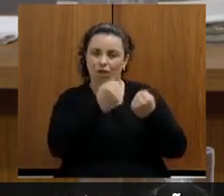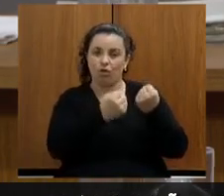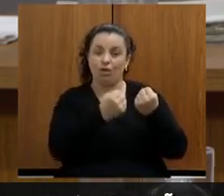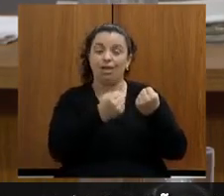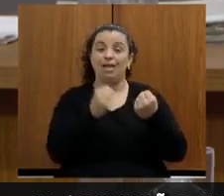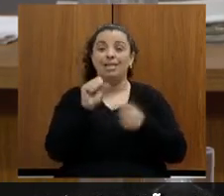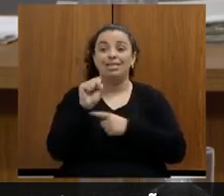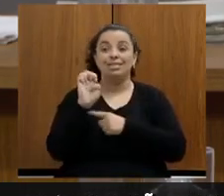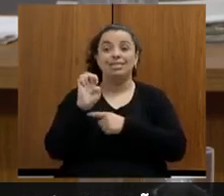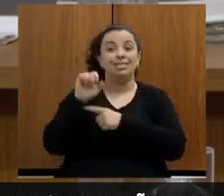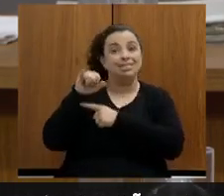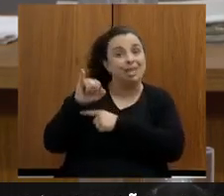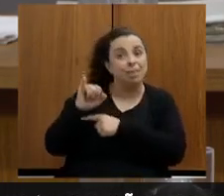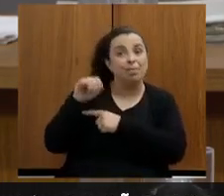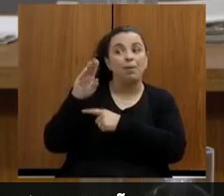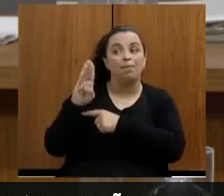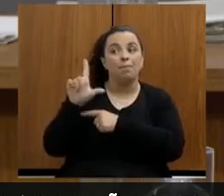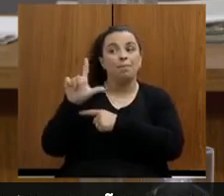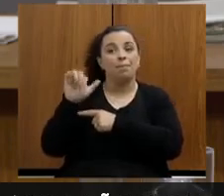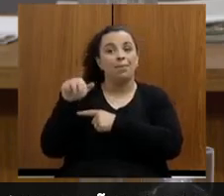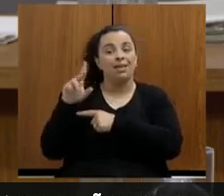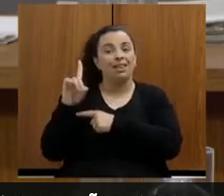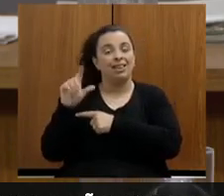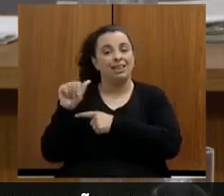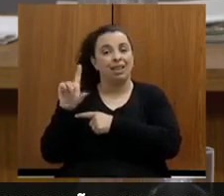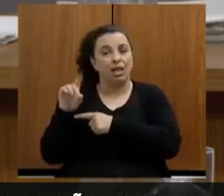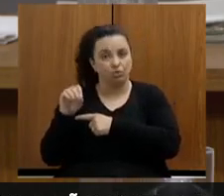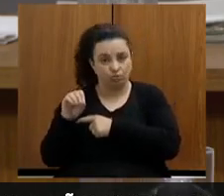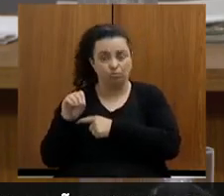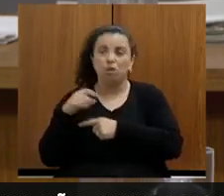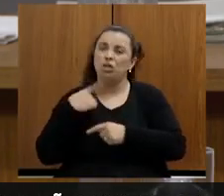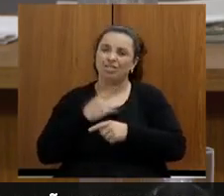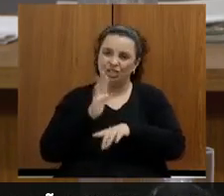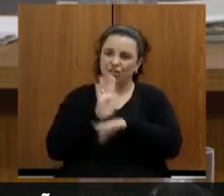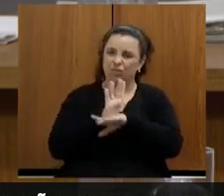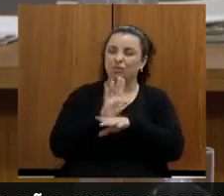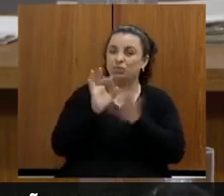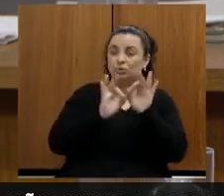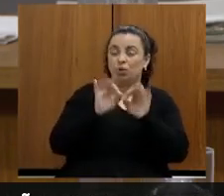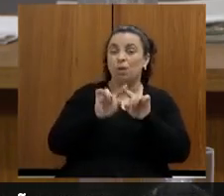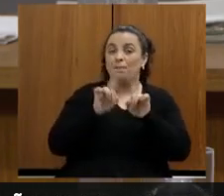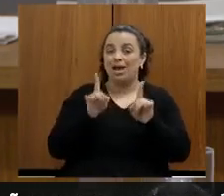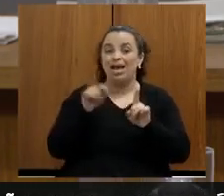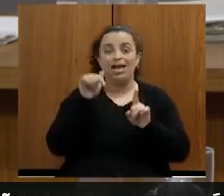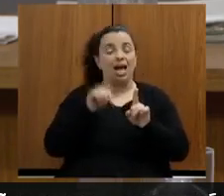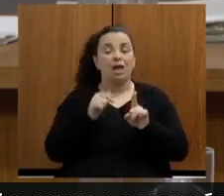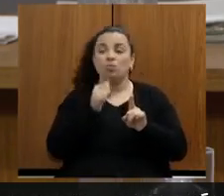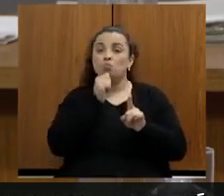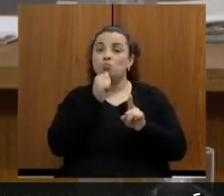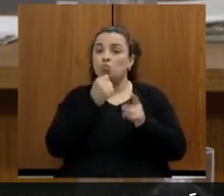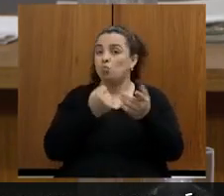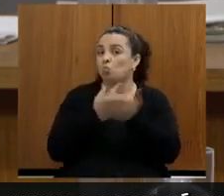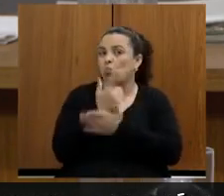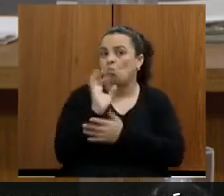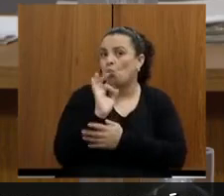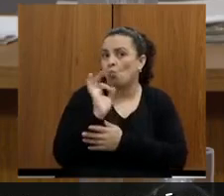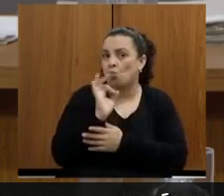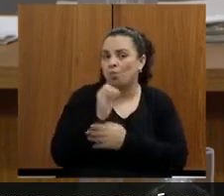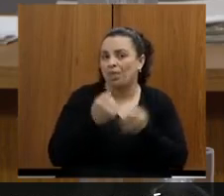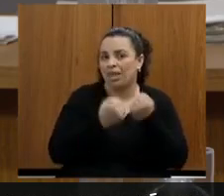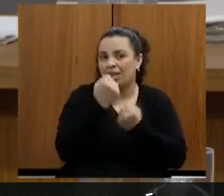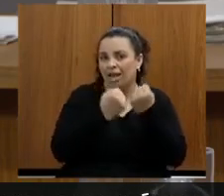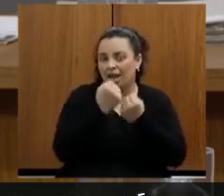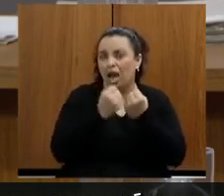adquiriu a gente ajudou eles nos projetos mas gente ainda não tem nenhuma dentro dos projetos Nossa aqui para o próximo ano a gente deve